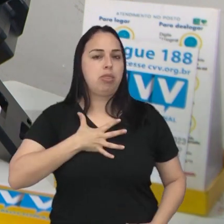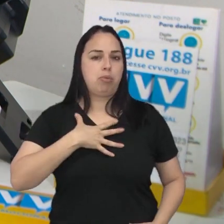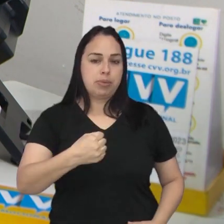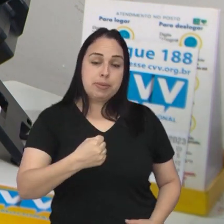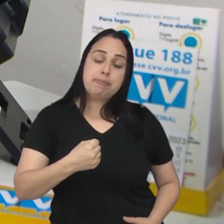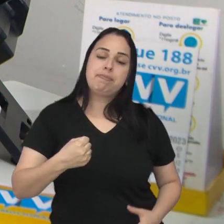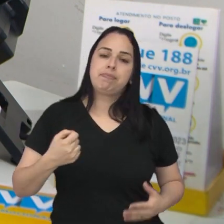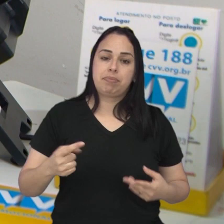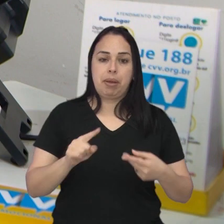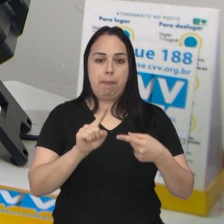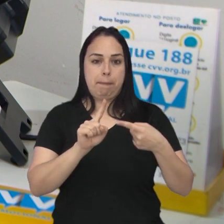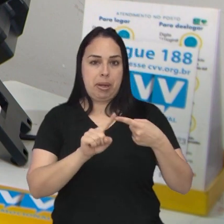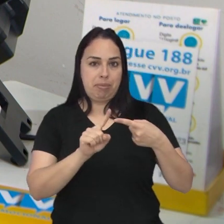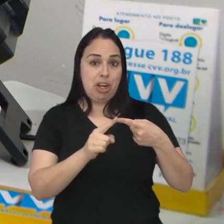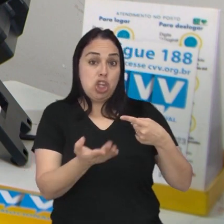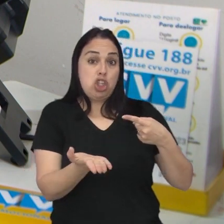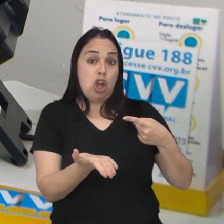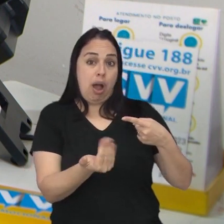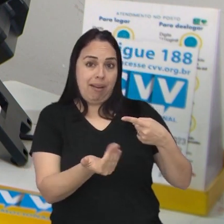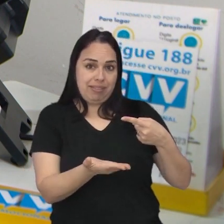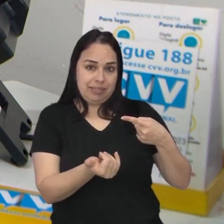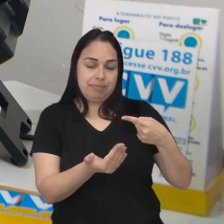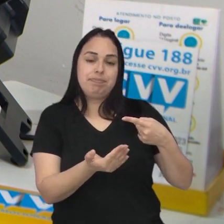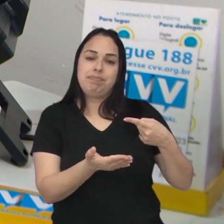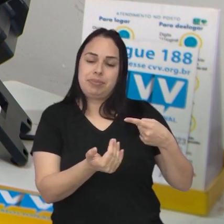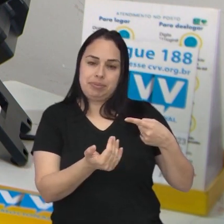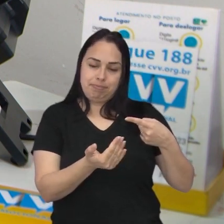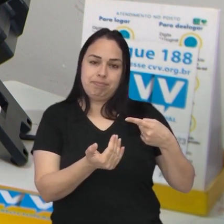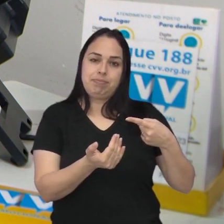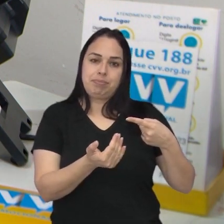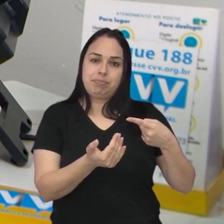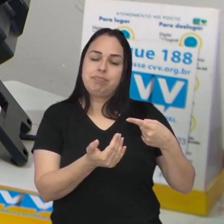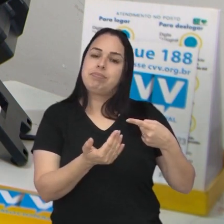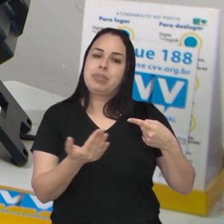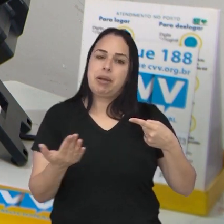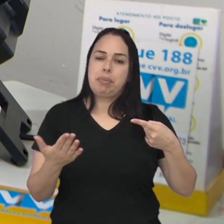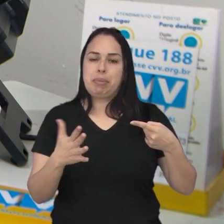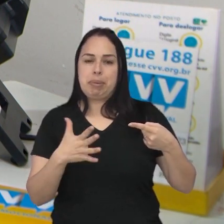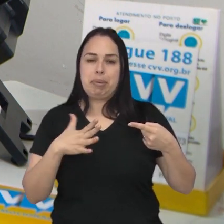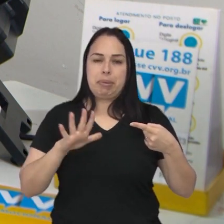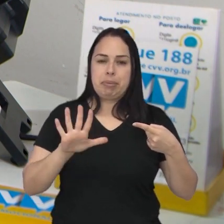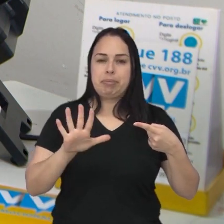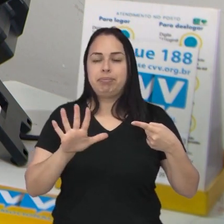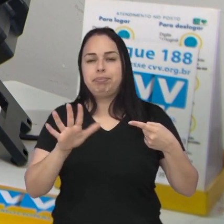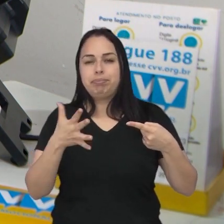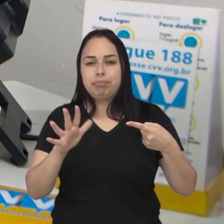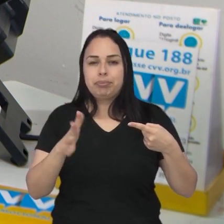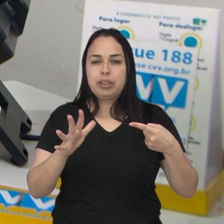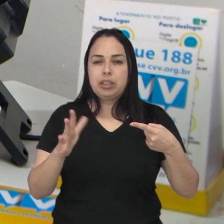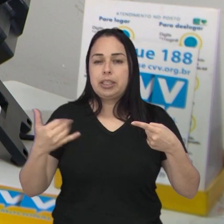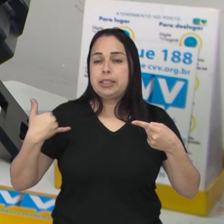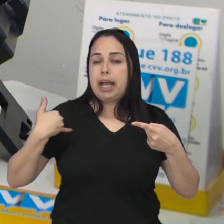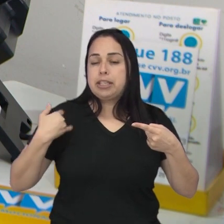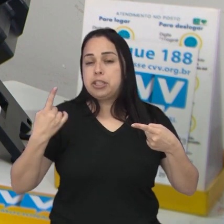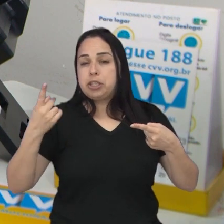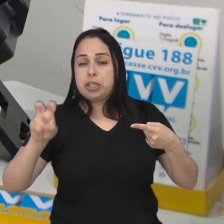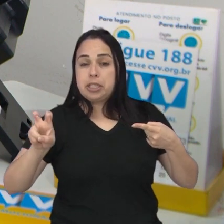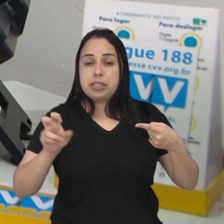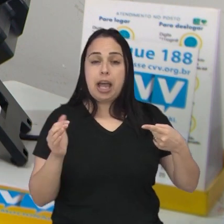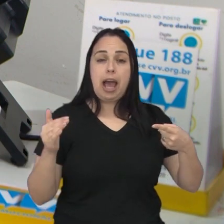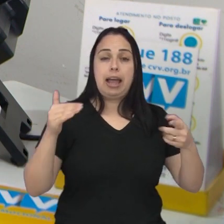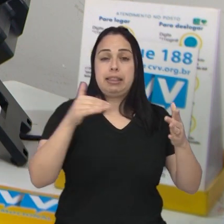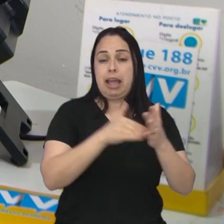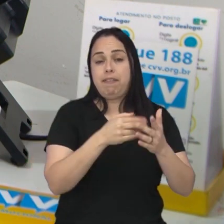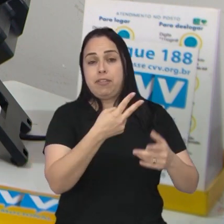aumento no suicídio. Primeiro são os jovens, que a gente determina, a OMS determina como